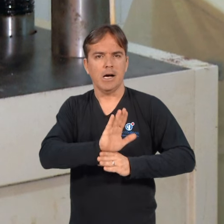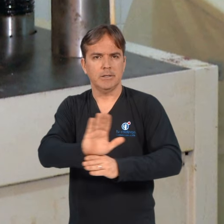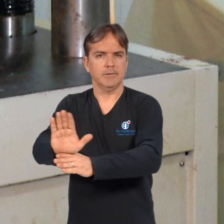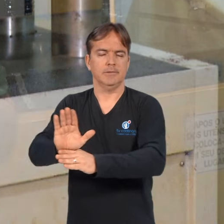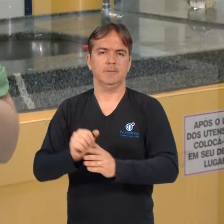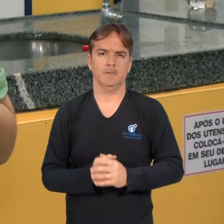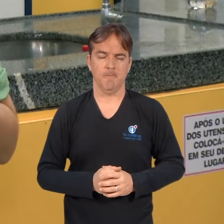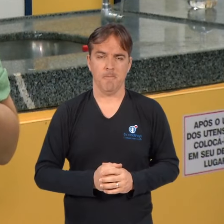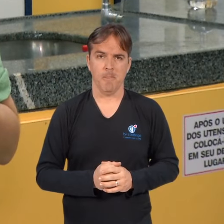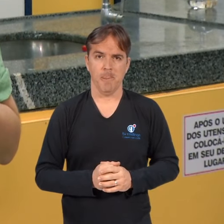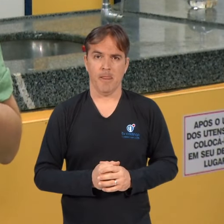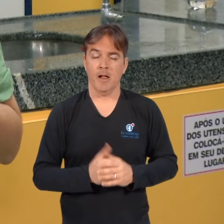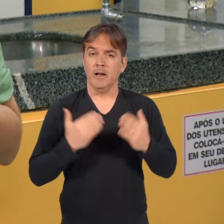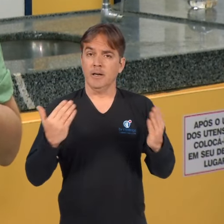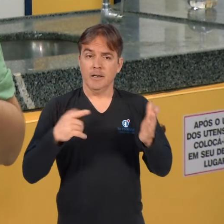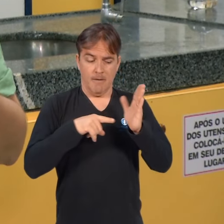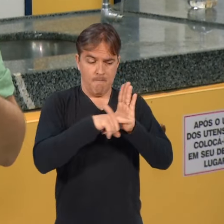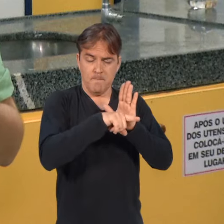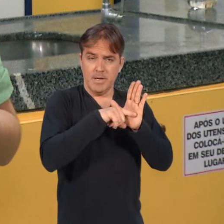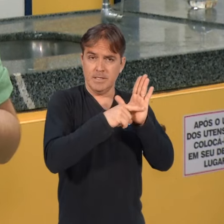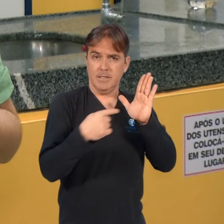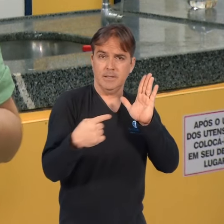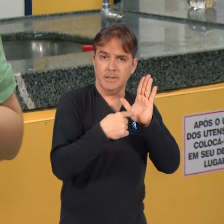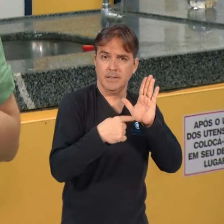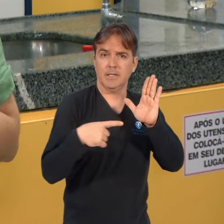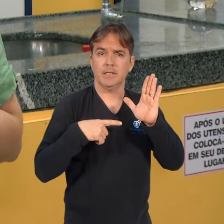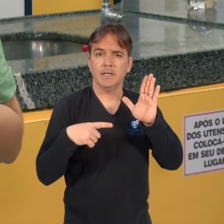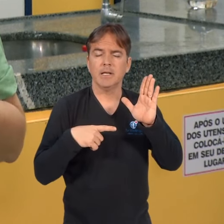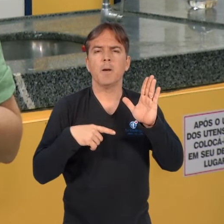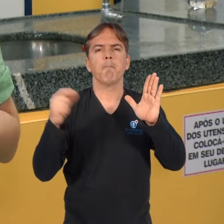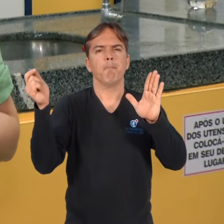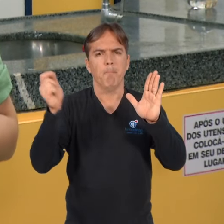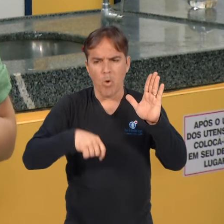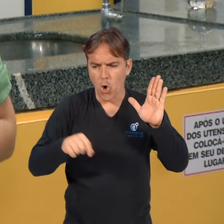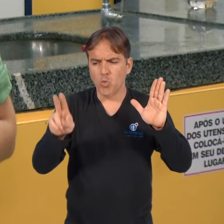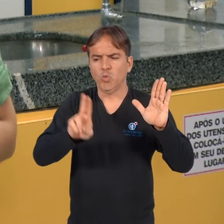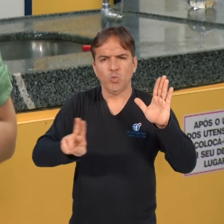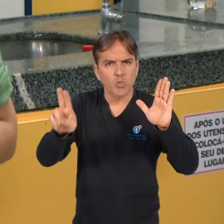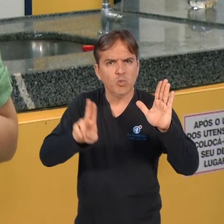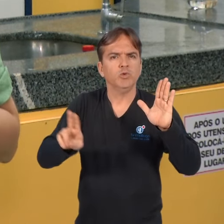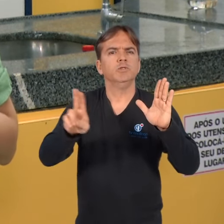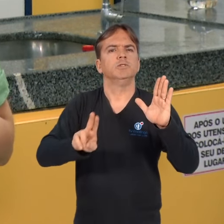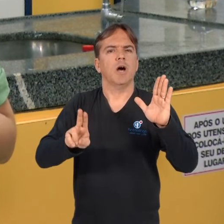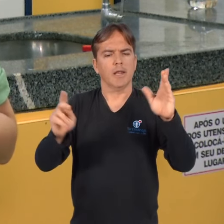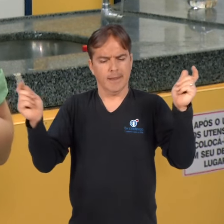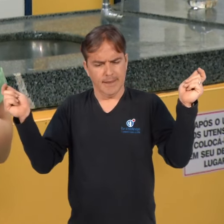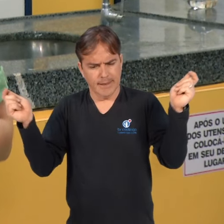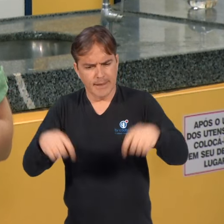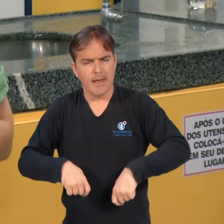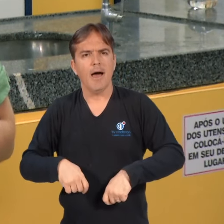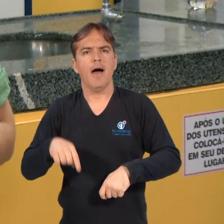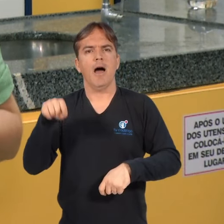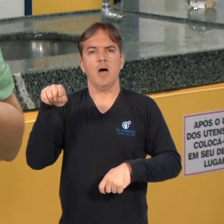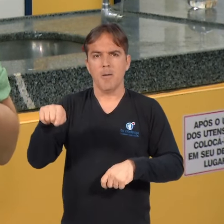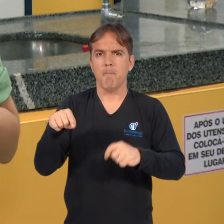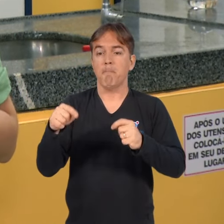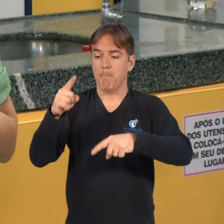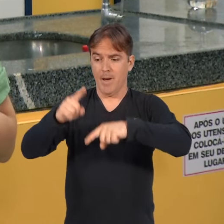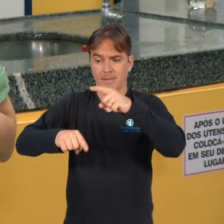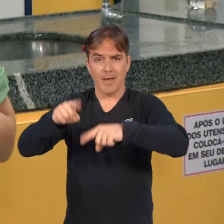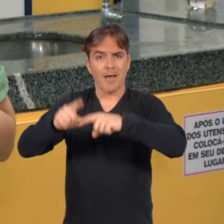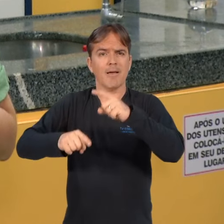minha pesquisa ela vem para tentar mostrar que ele pode sim ser utilizado, é um material sim promissor,